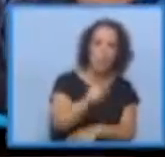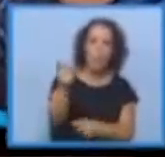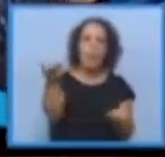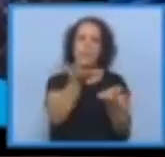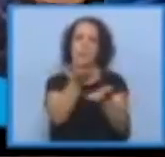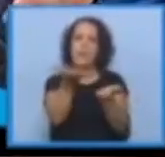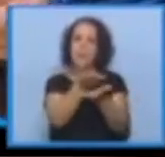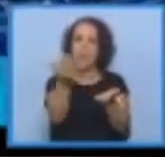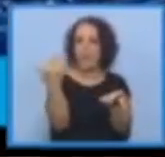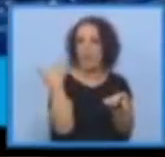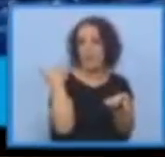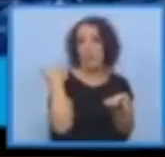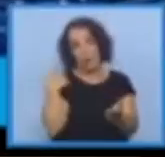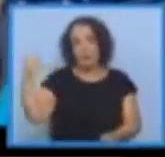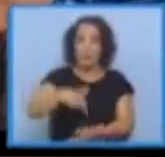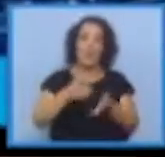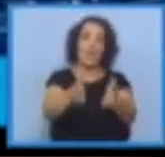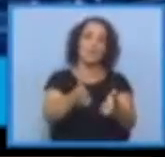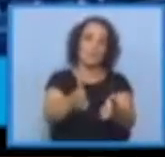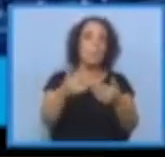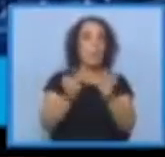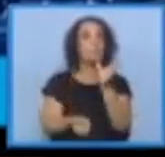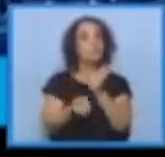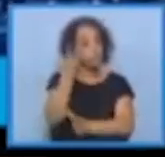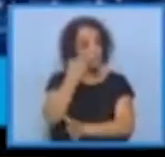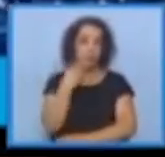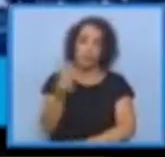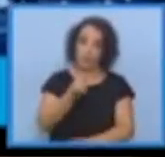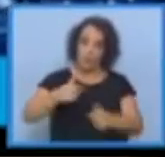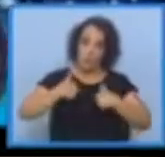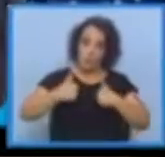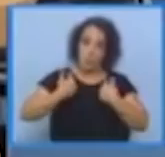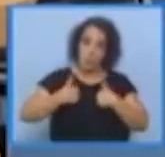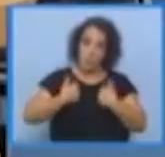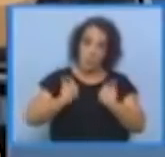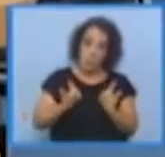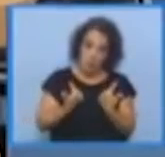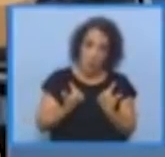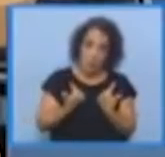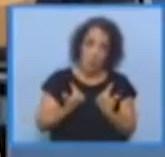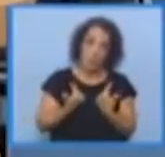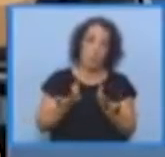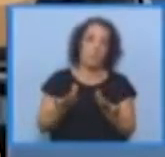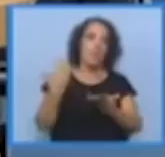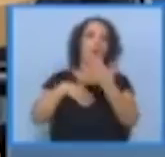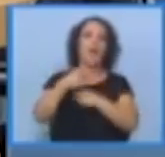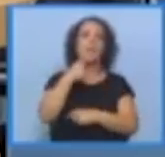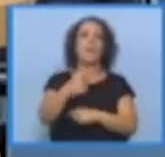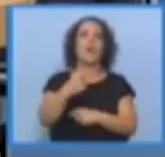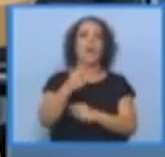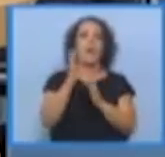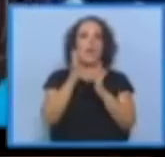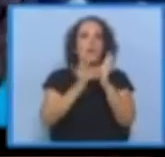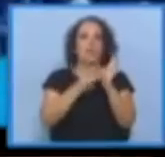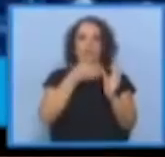pediram ajuda e eu vim ajudar. Não é? Mas foi fundado pelos jovens, pelos próprios jovens que naquele tempo não se falava de Cristo em nada, não